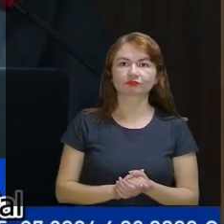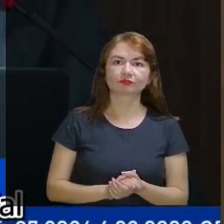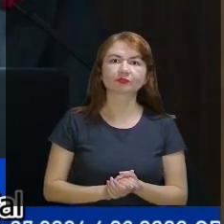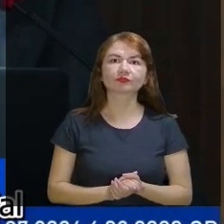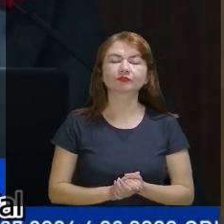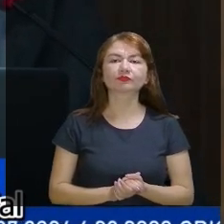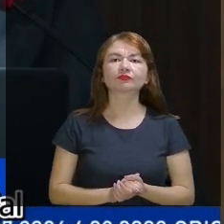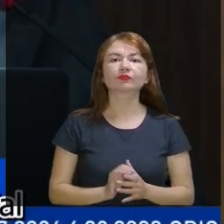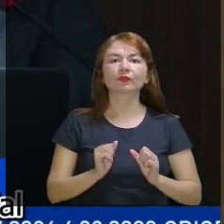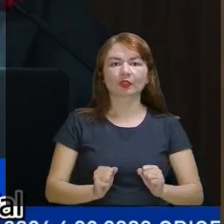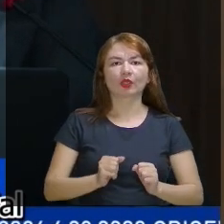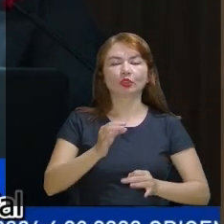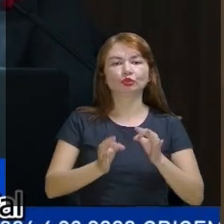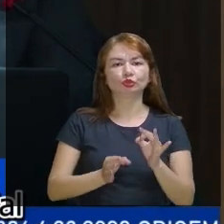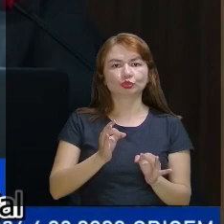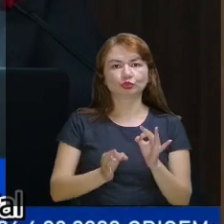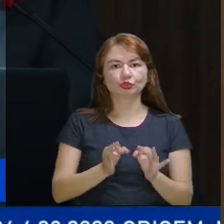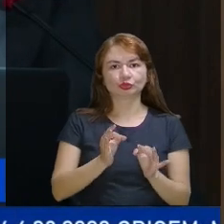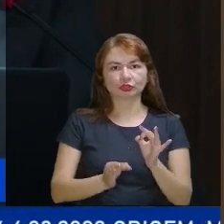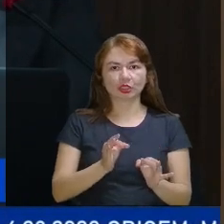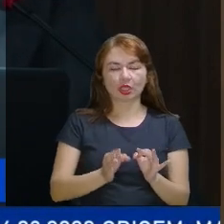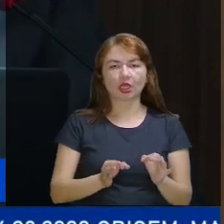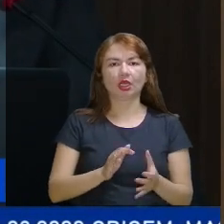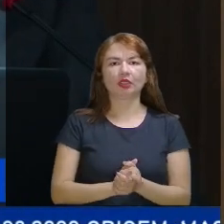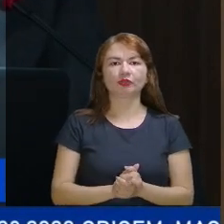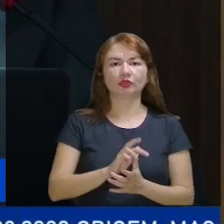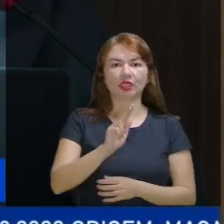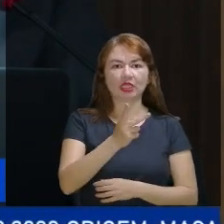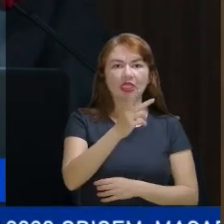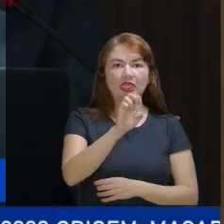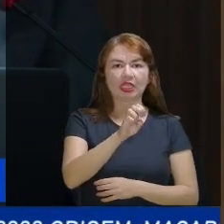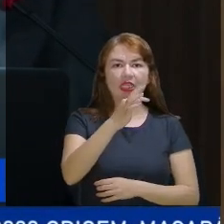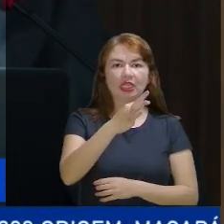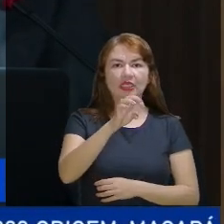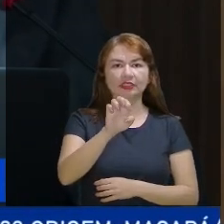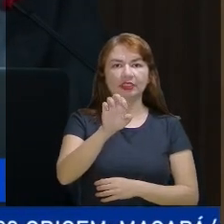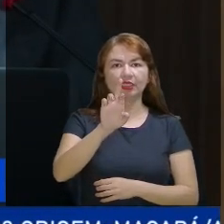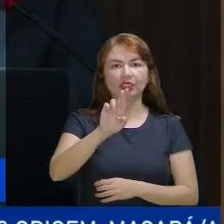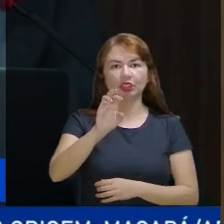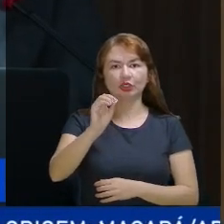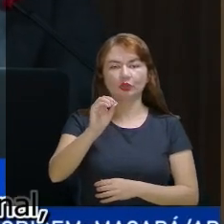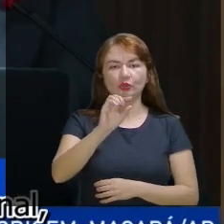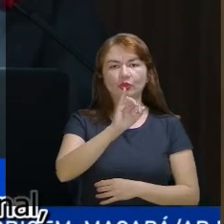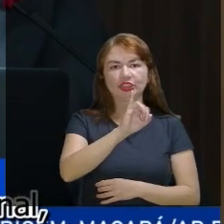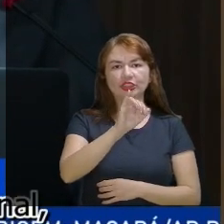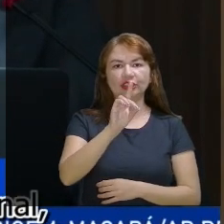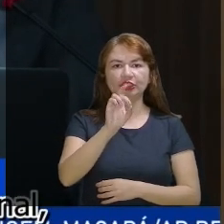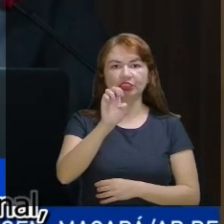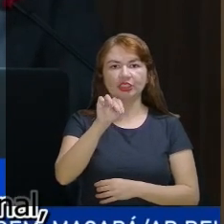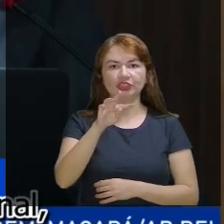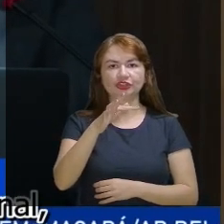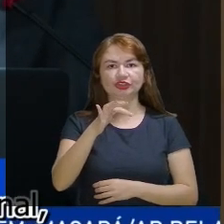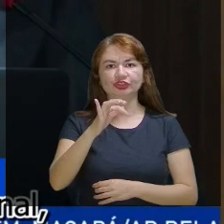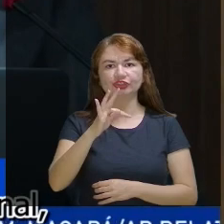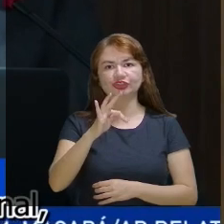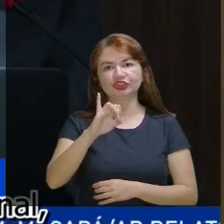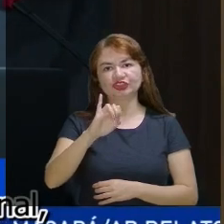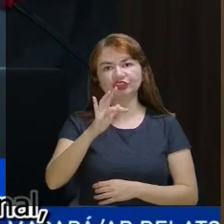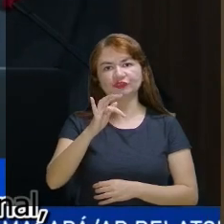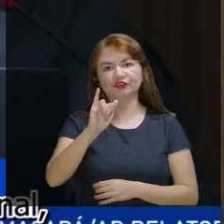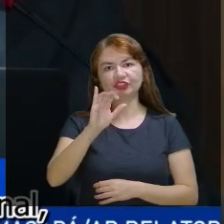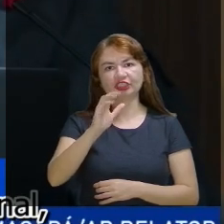Judiciário, regulamentação de comissões de heteroidentificação nestes tribunais. O eixo 2 é a